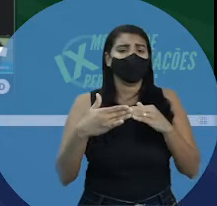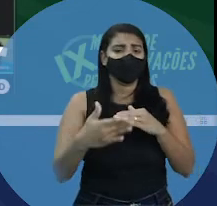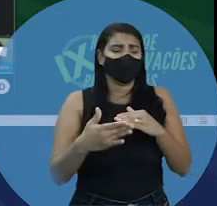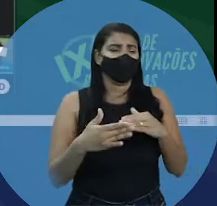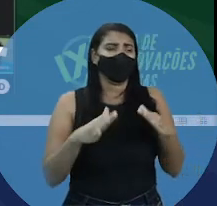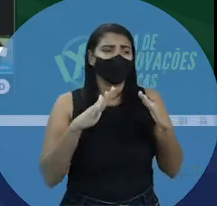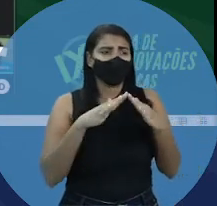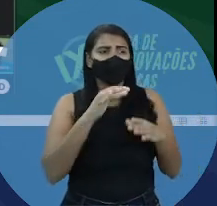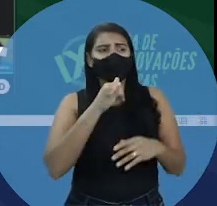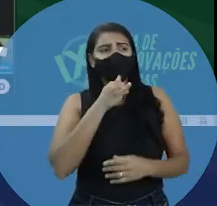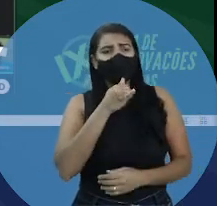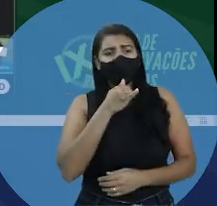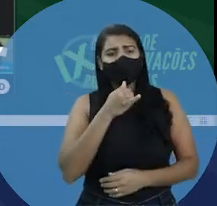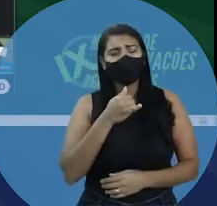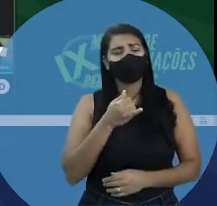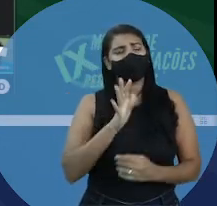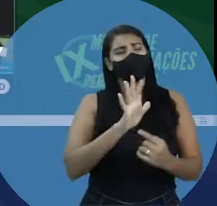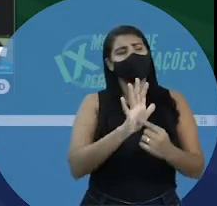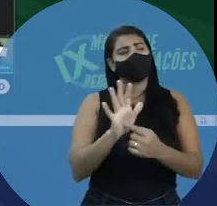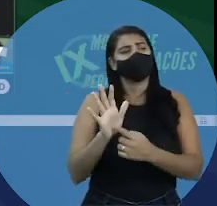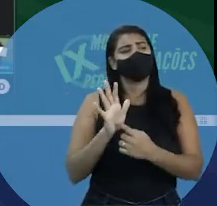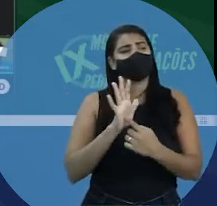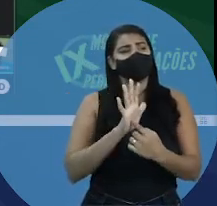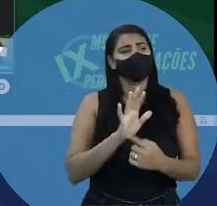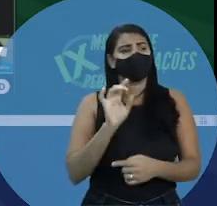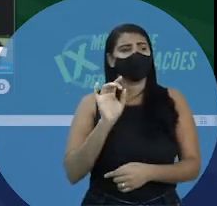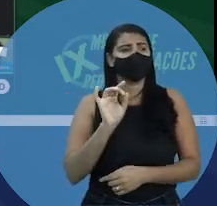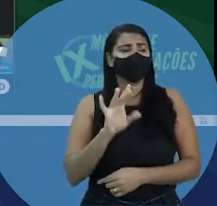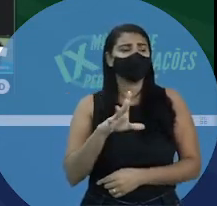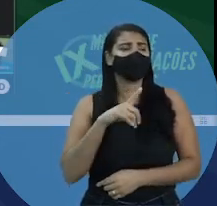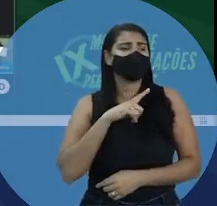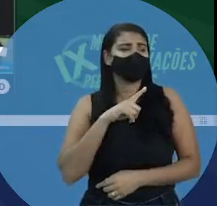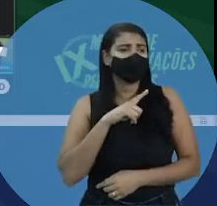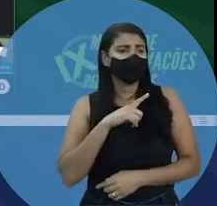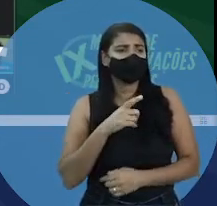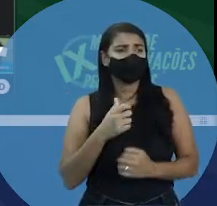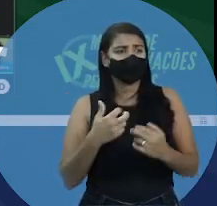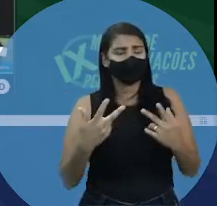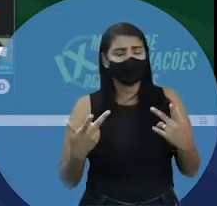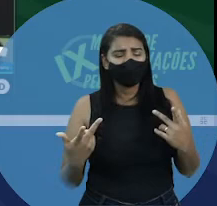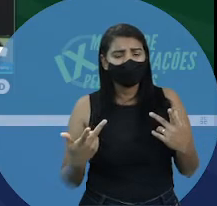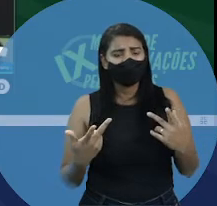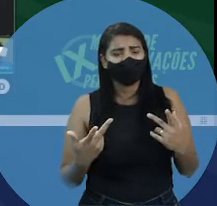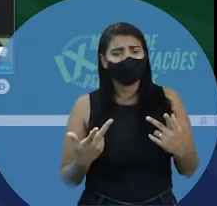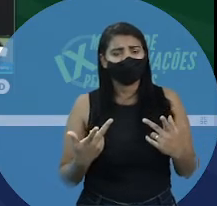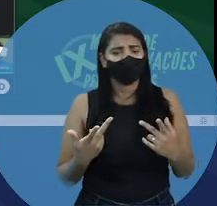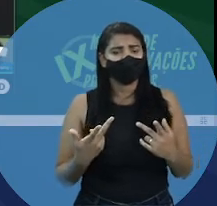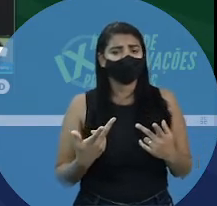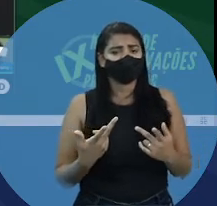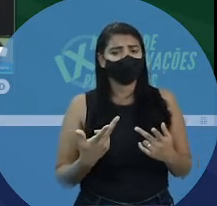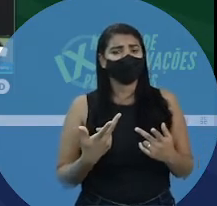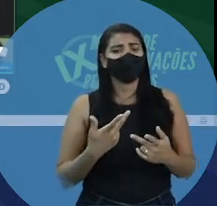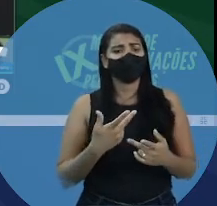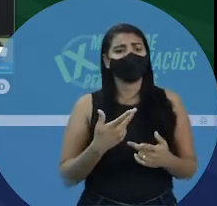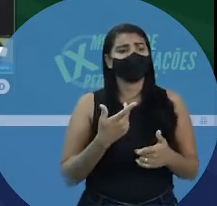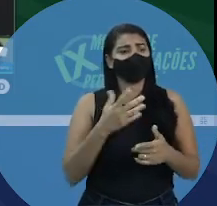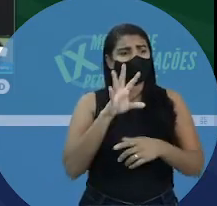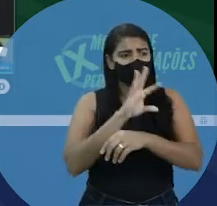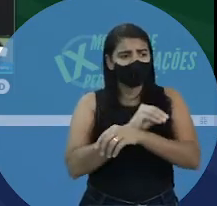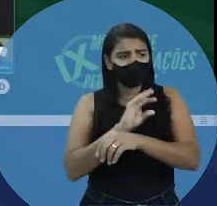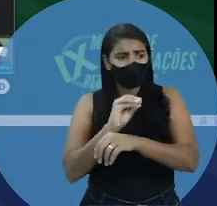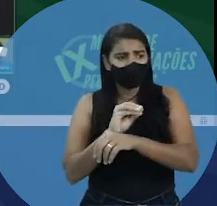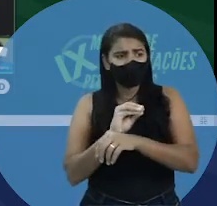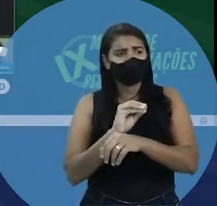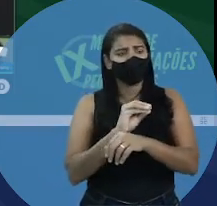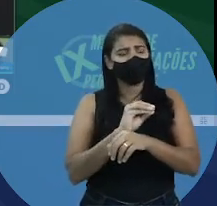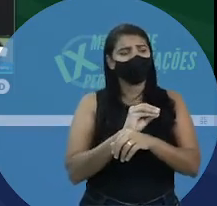observação, destacasse se havia algum fator de impacto ambiental, fotografasse ou fizesse algum